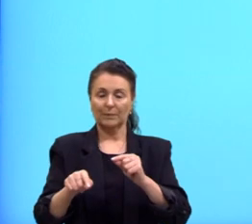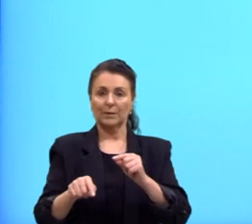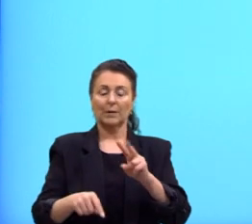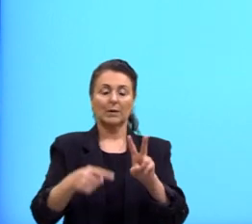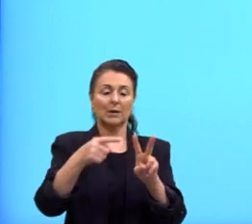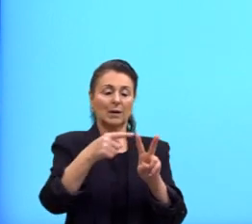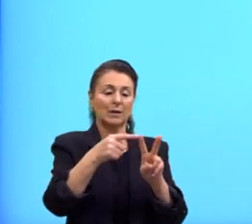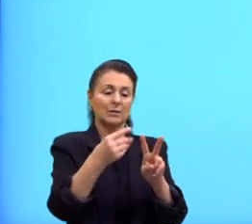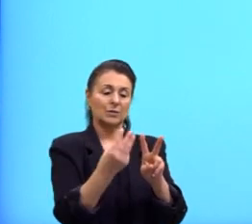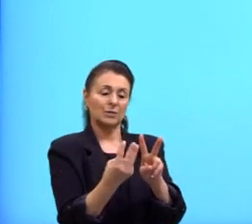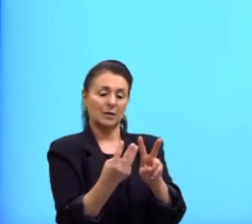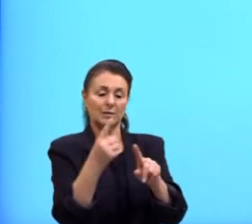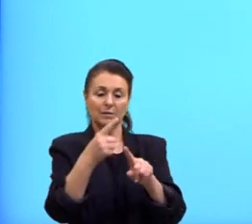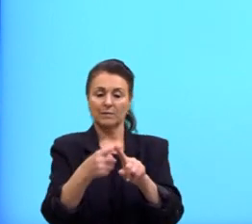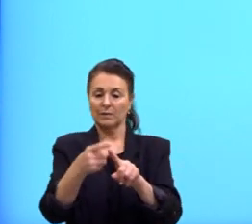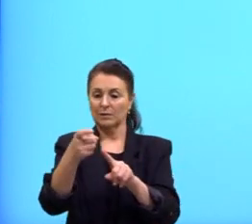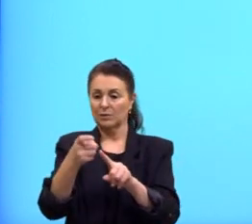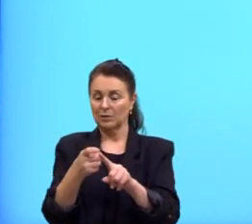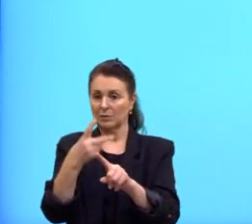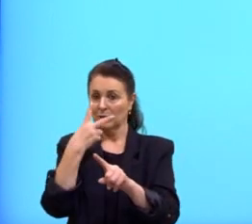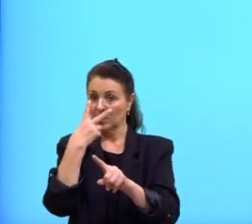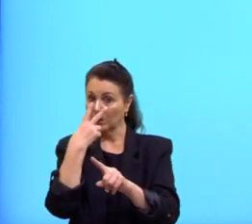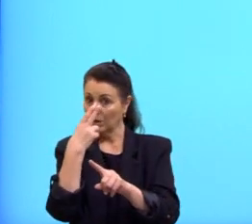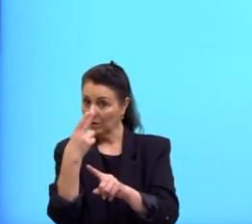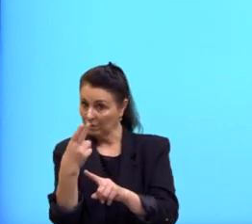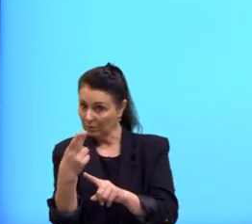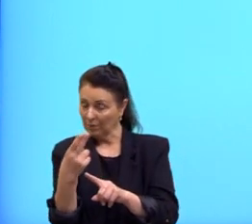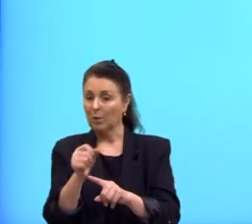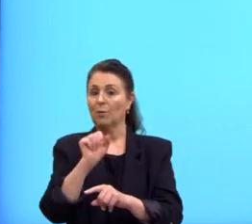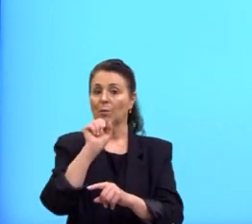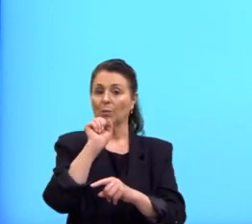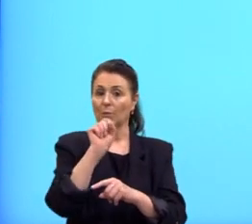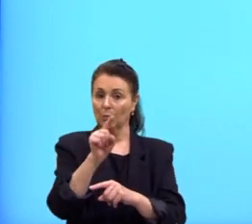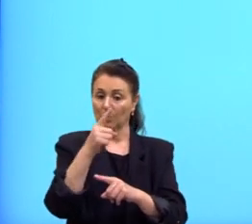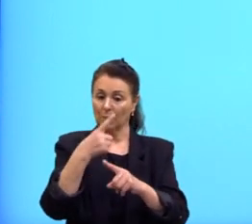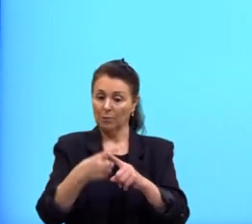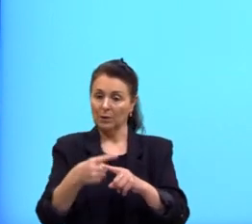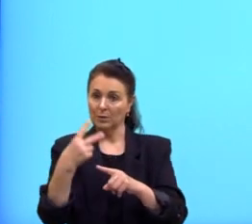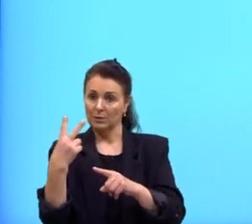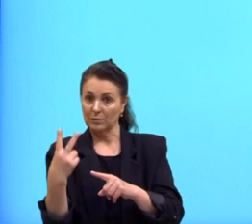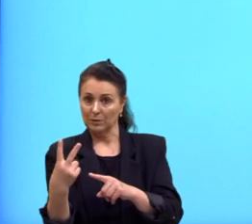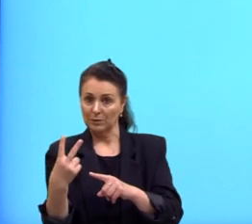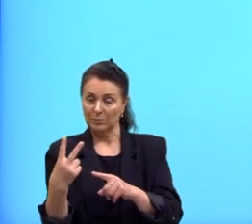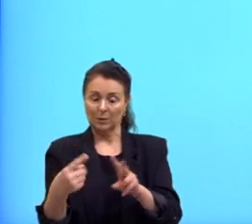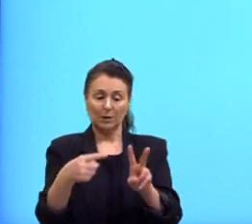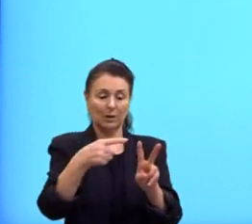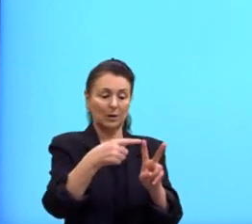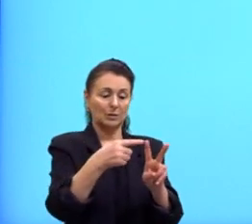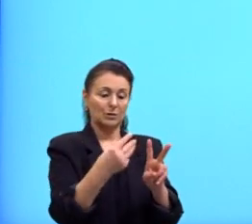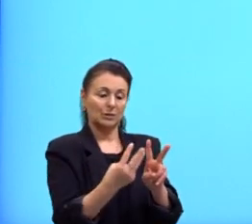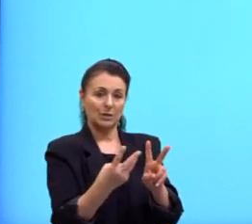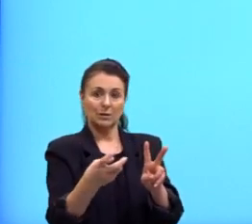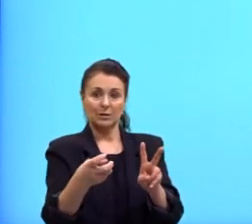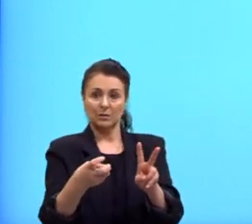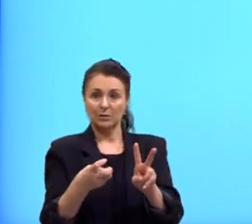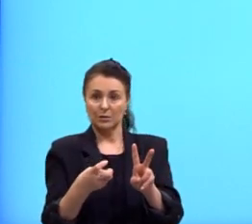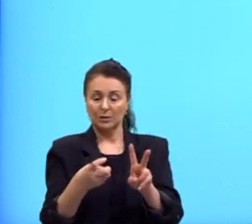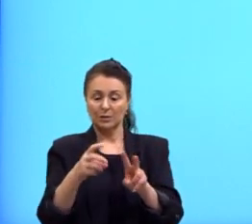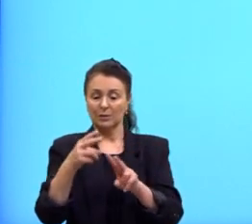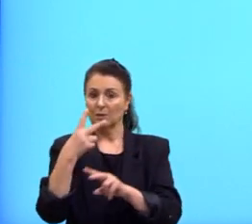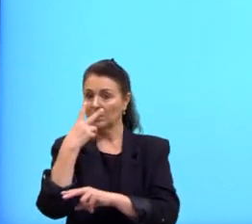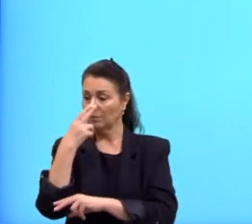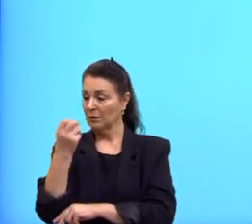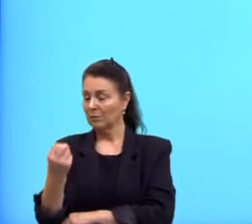vezes x igual a 1 vezes e portanto raiz de 3 vezes x = 2